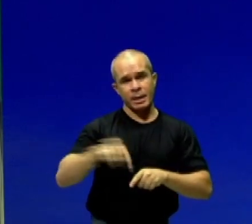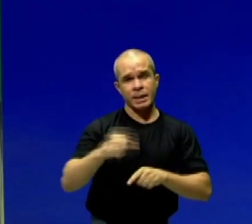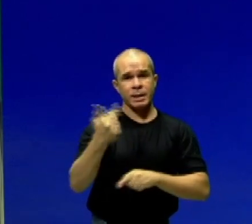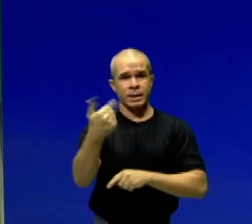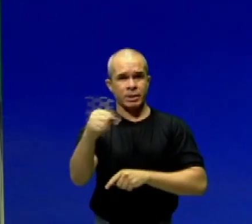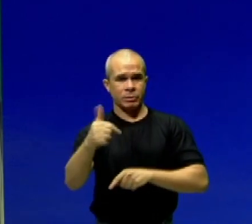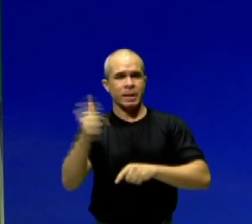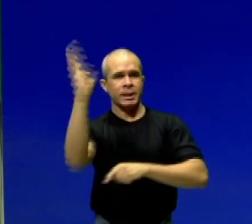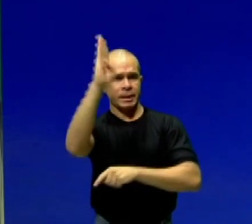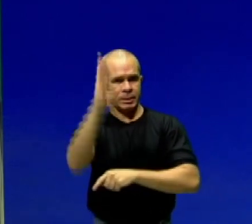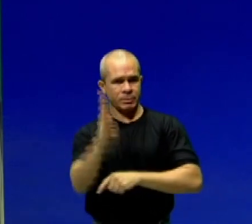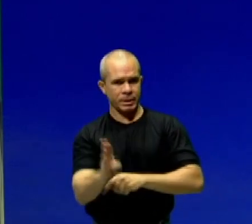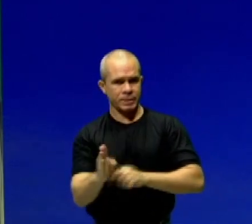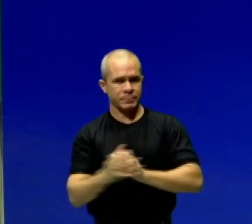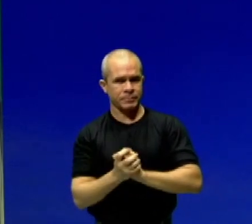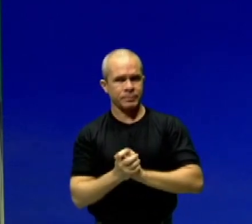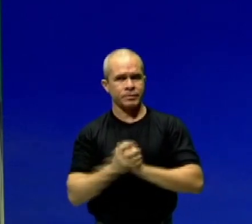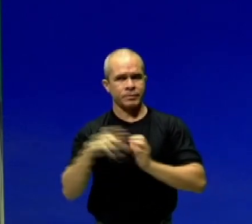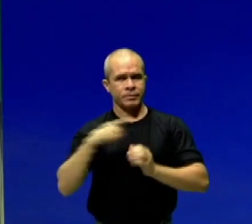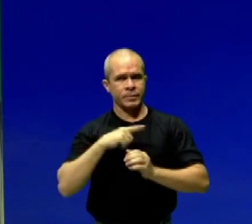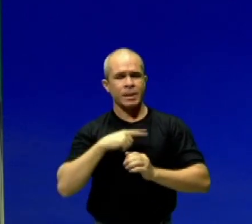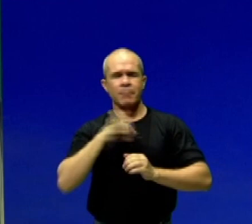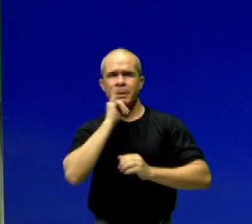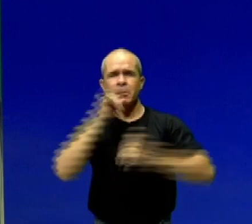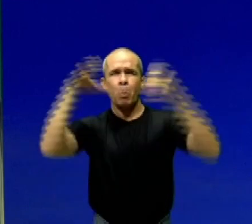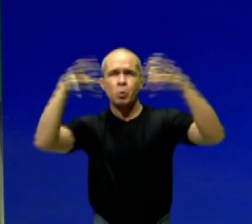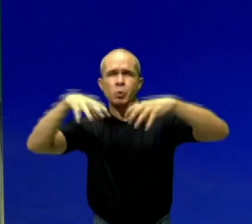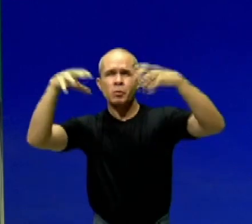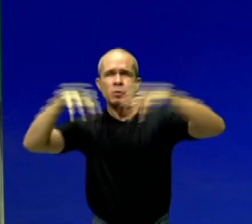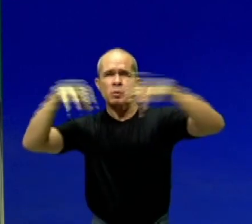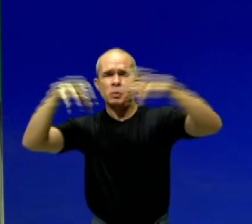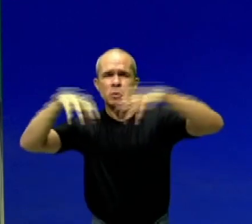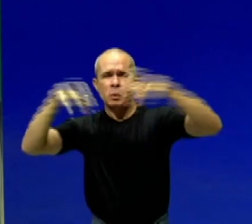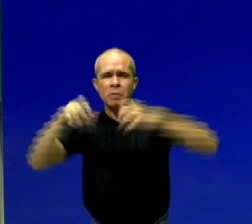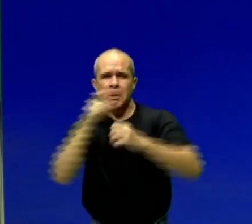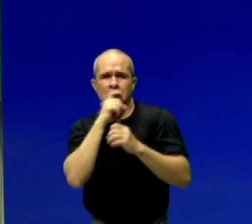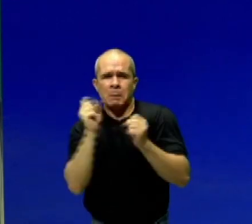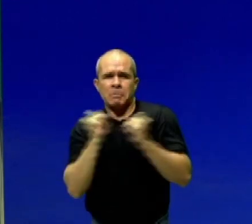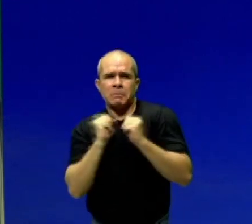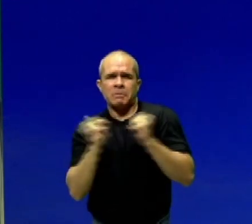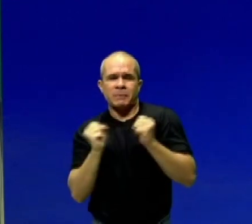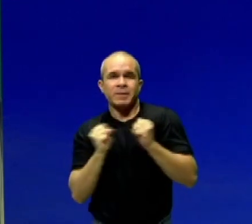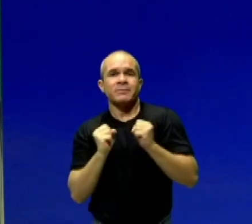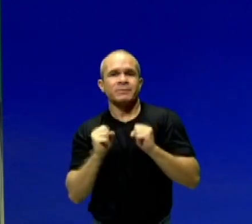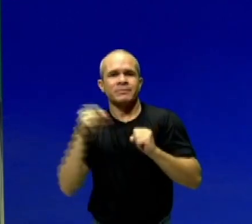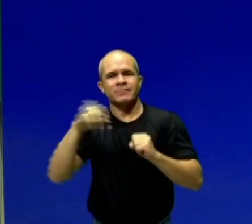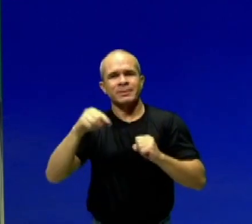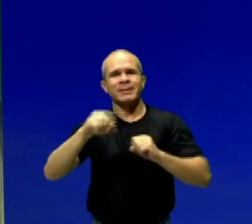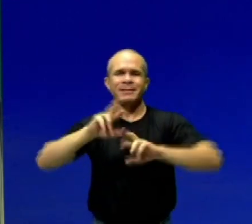que it rains a lot in winter, que winter é o quê? Inverno. No Brasil, nós falamos o quê? It